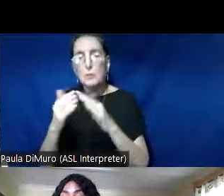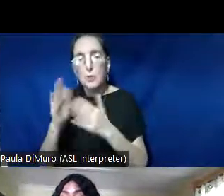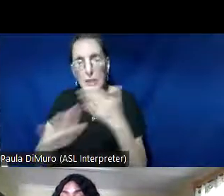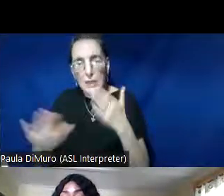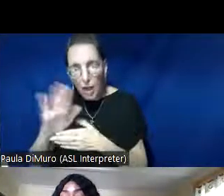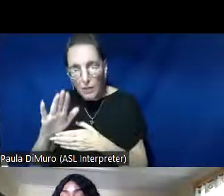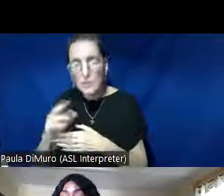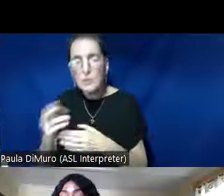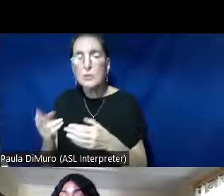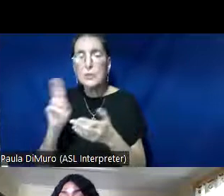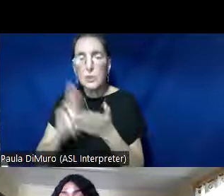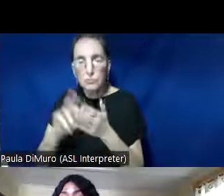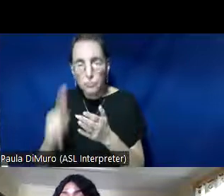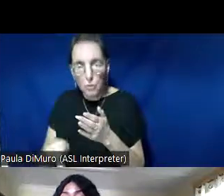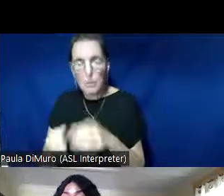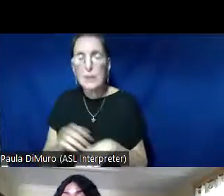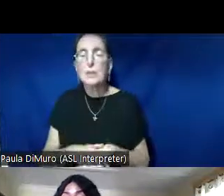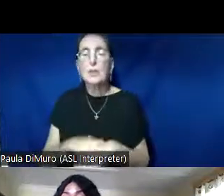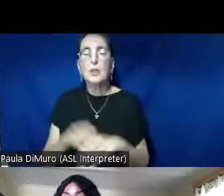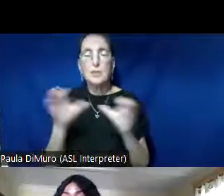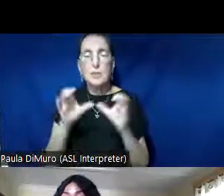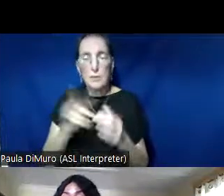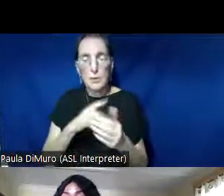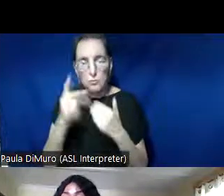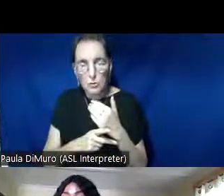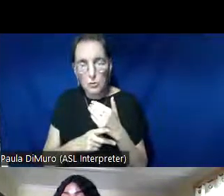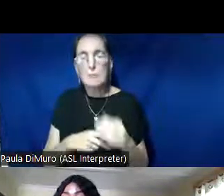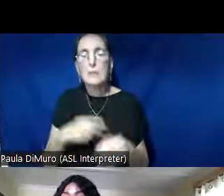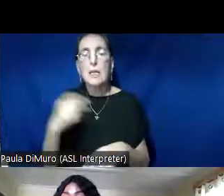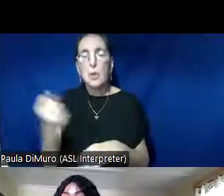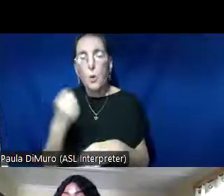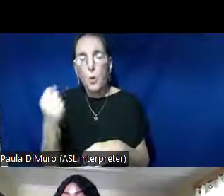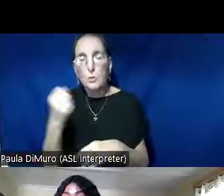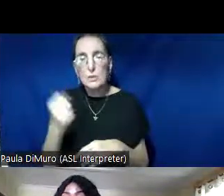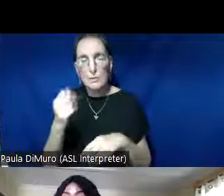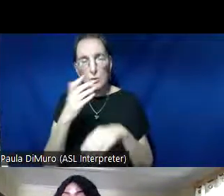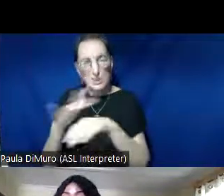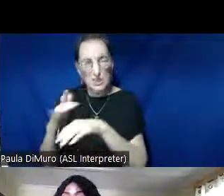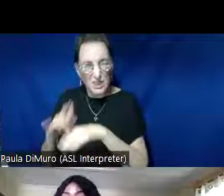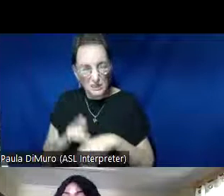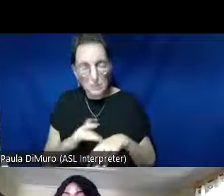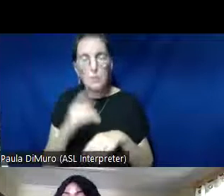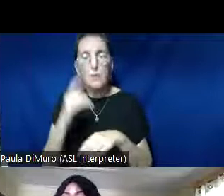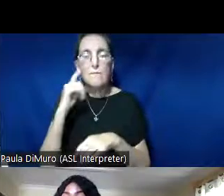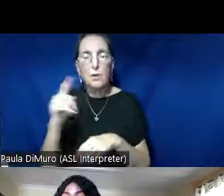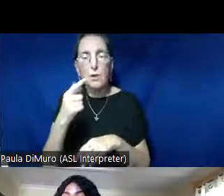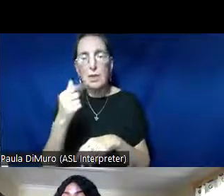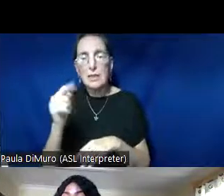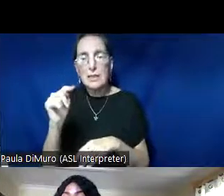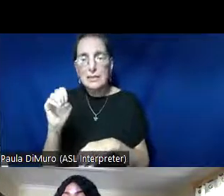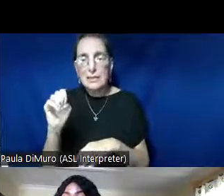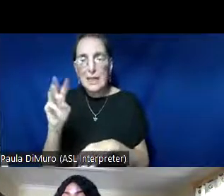inscrição de universitária e programas de jovem que está disponível